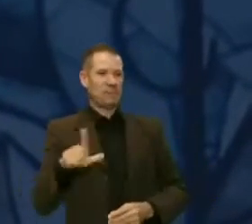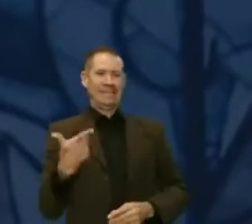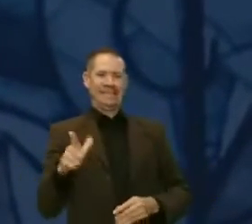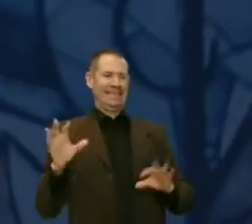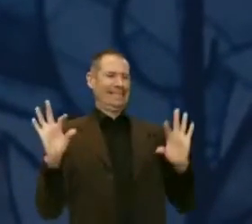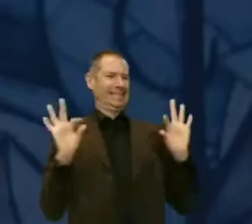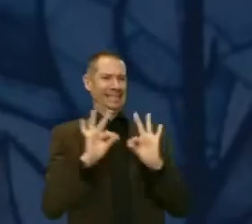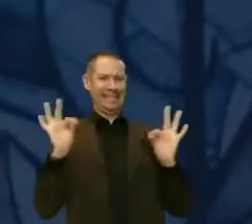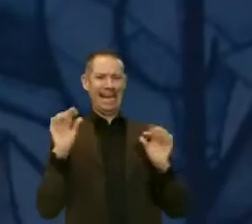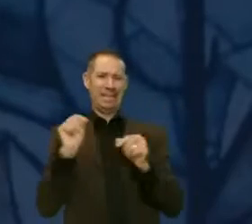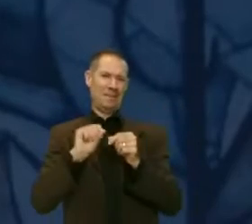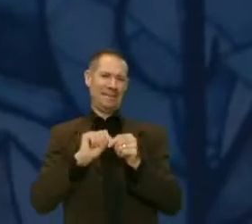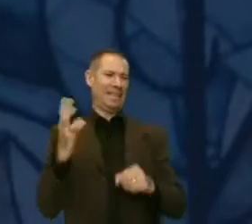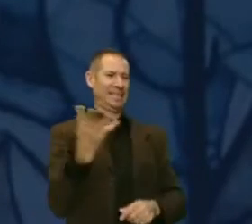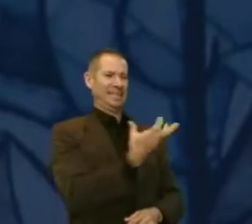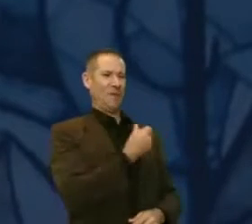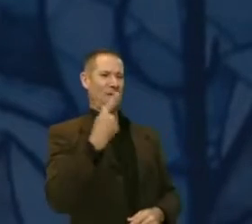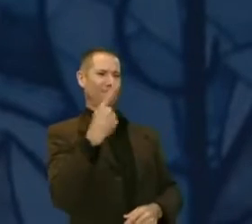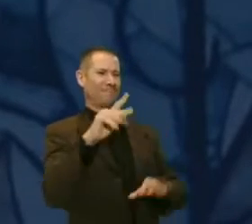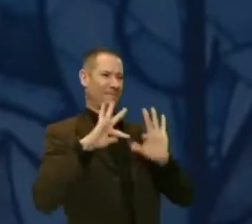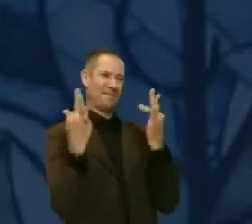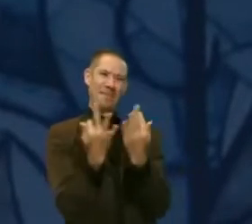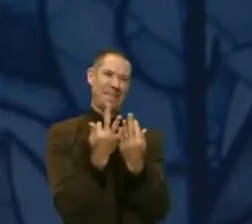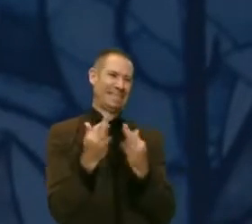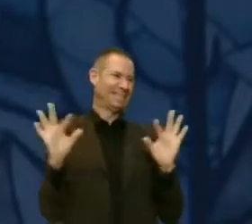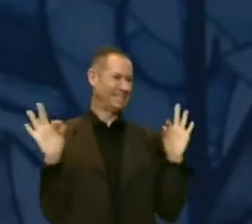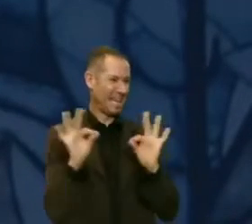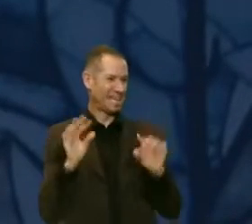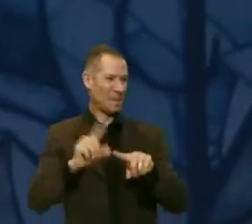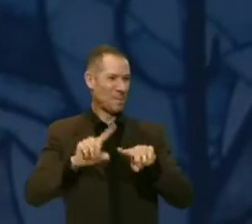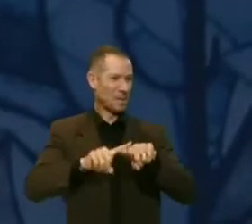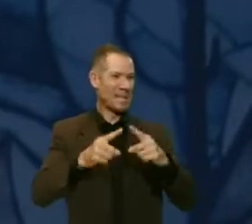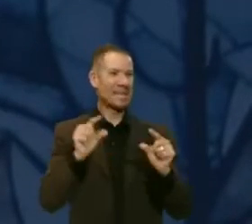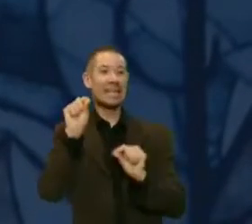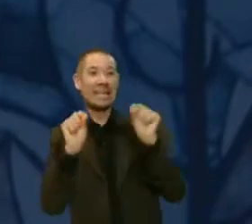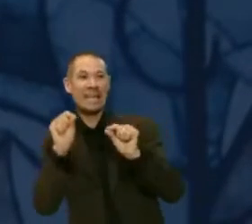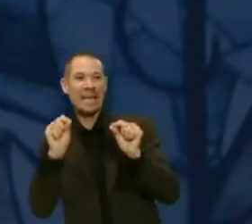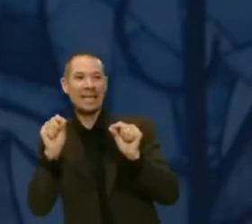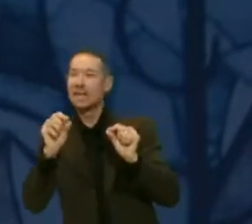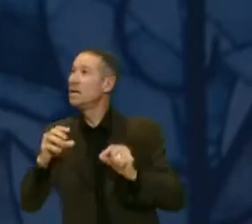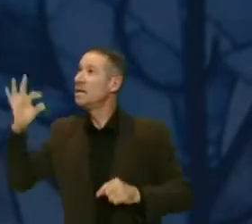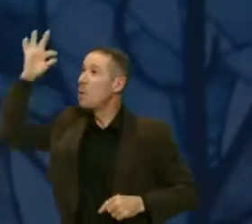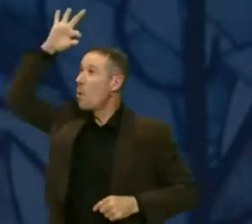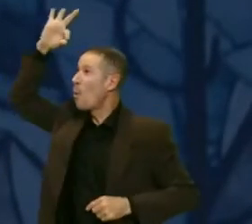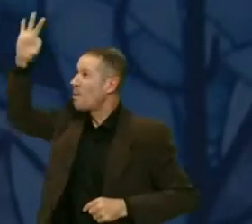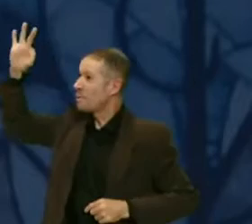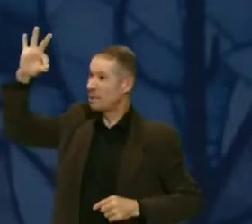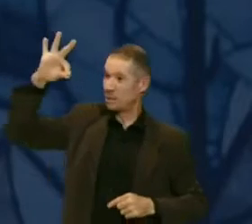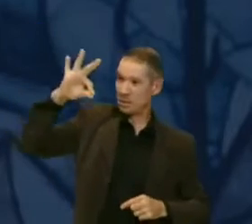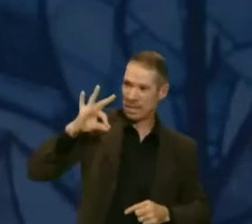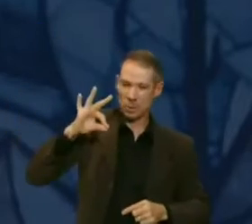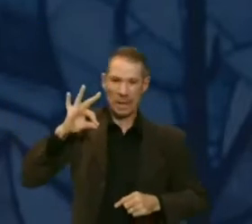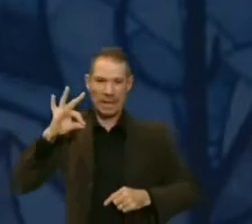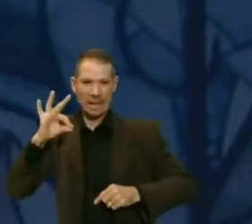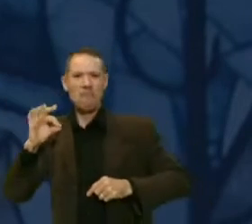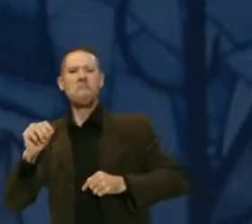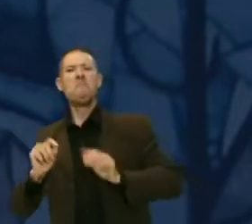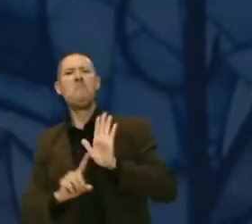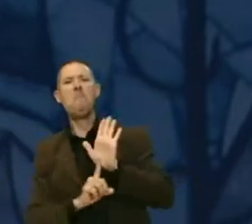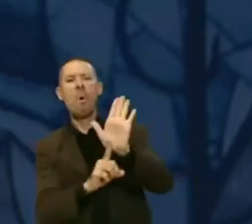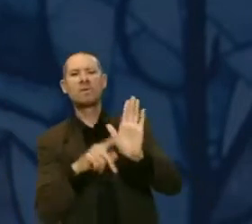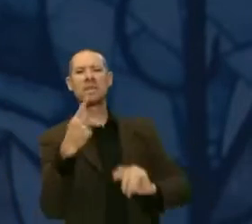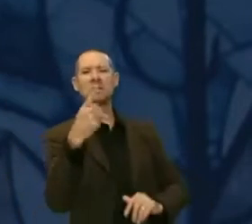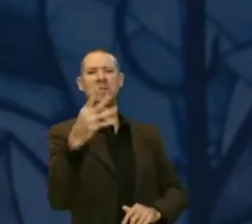possa fazer para salvar os teus. Porque quem convence do pecado, da justiça e do juízo é o Espírito de